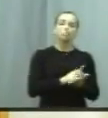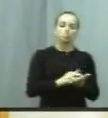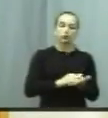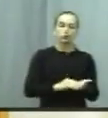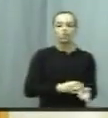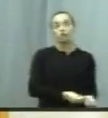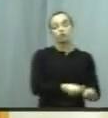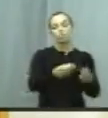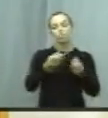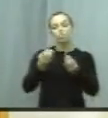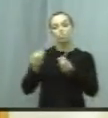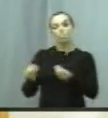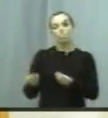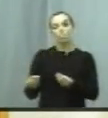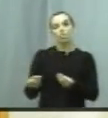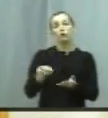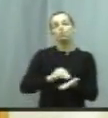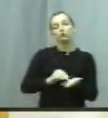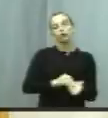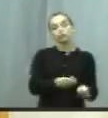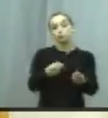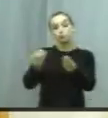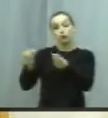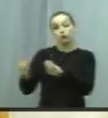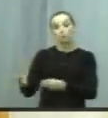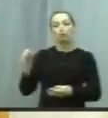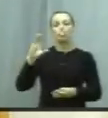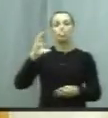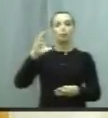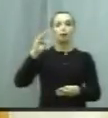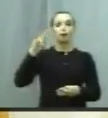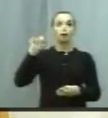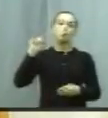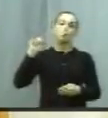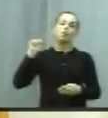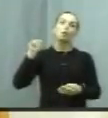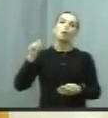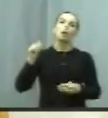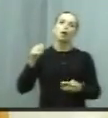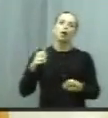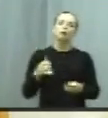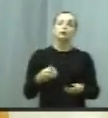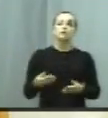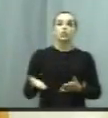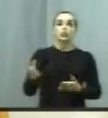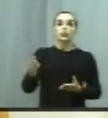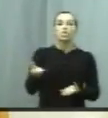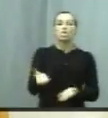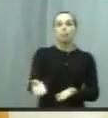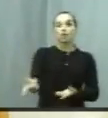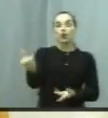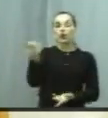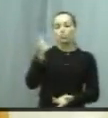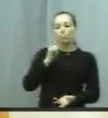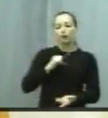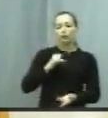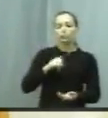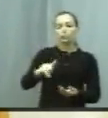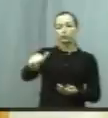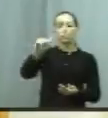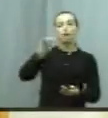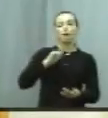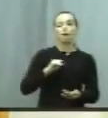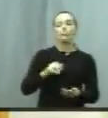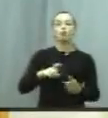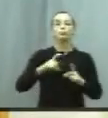inclusive me informou que já encaminhou para a cta pedindo informações sobre esse processo da venda dos cartões de passe